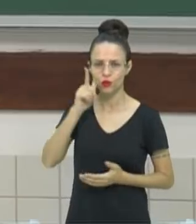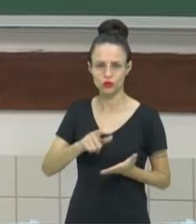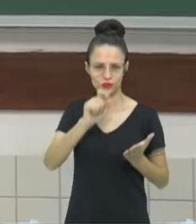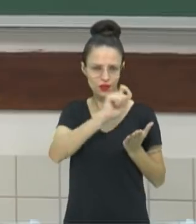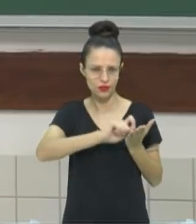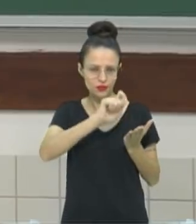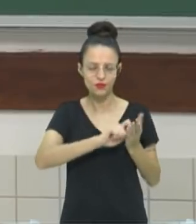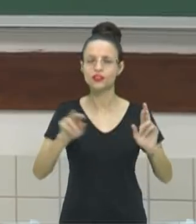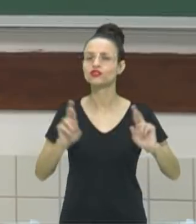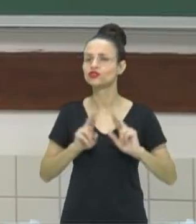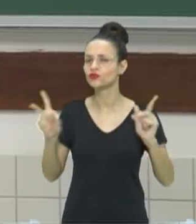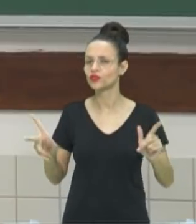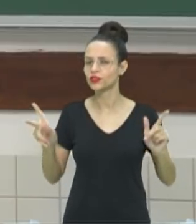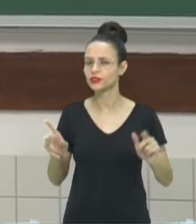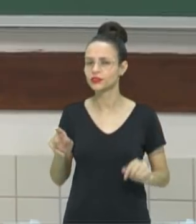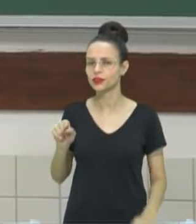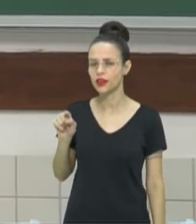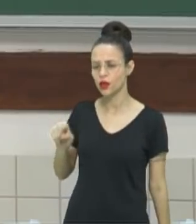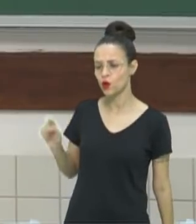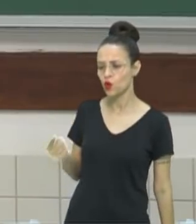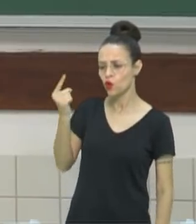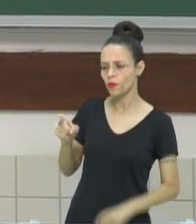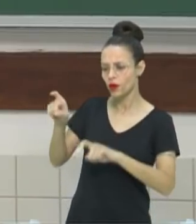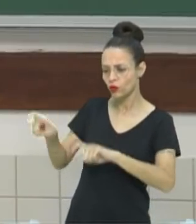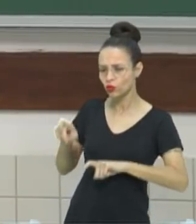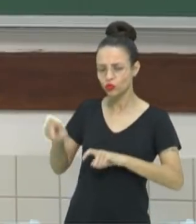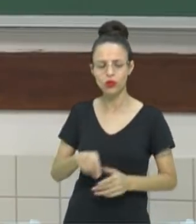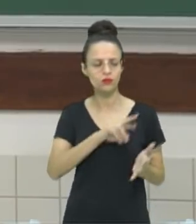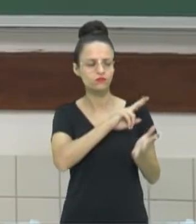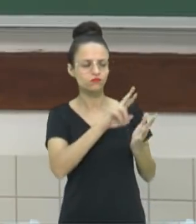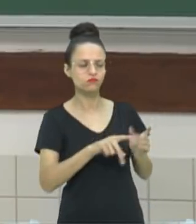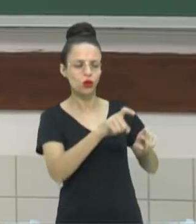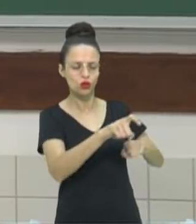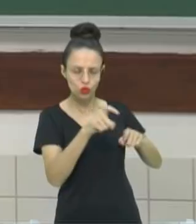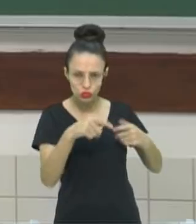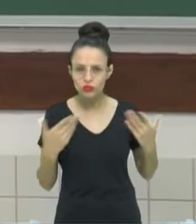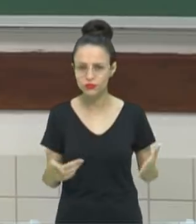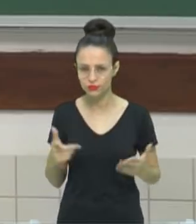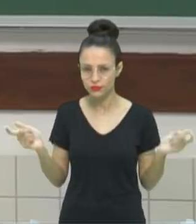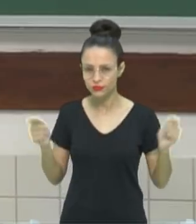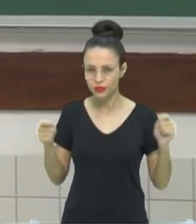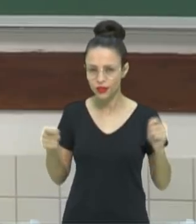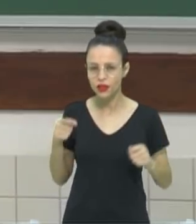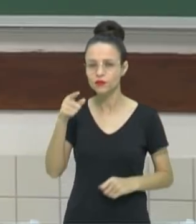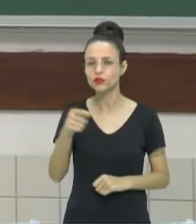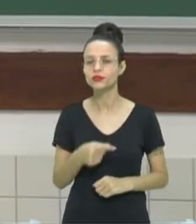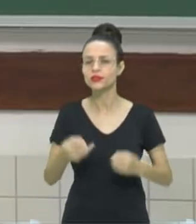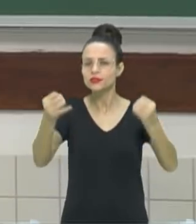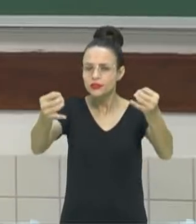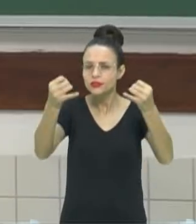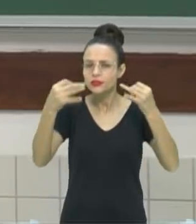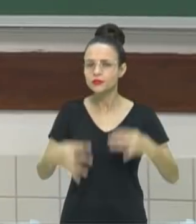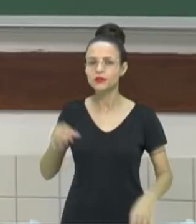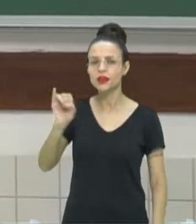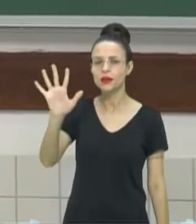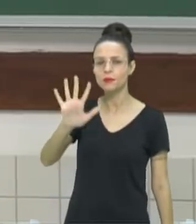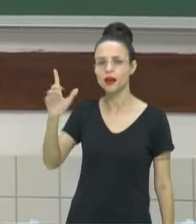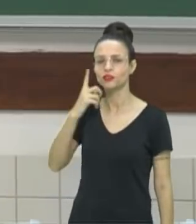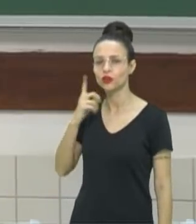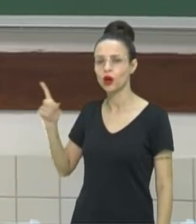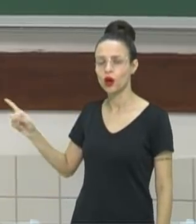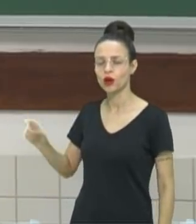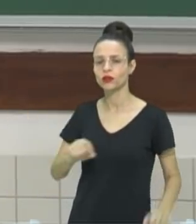para mim a diferença entre monocultura e policultura, a partir do que nós falamos aqui, e identificar nas duas imagens que eu coloquei